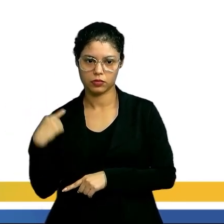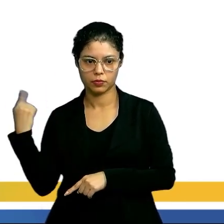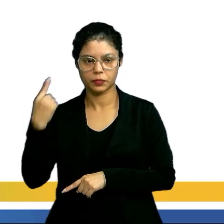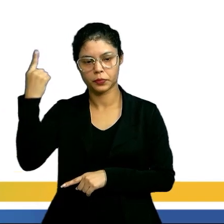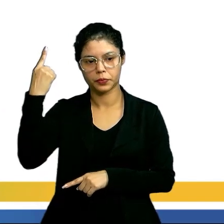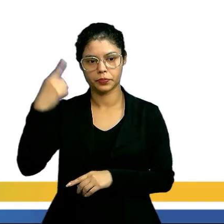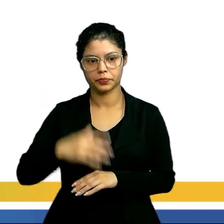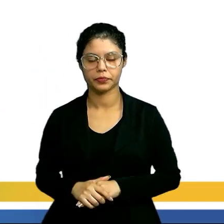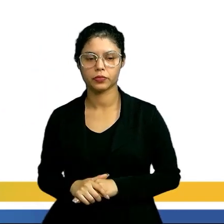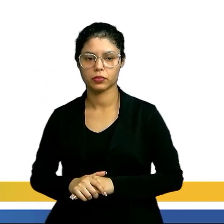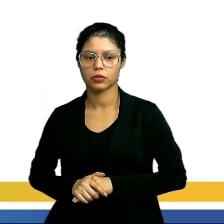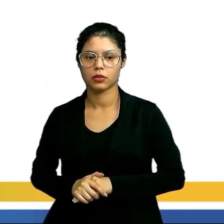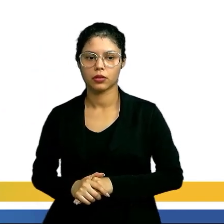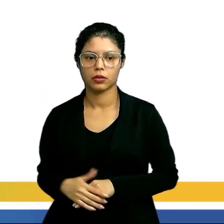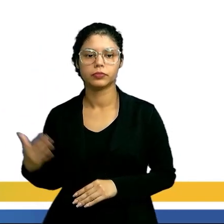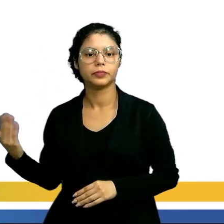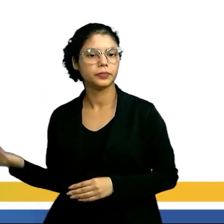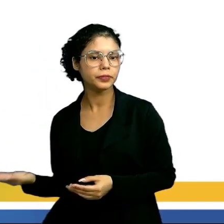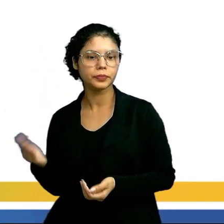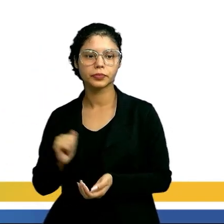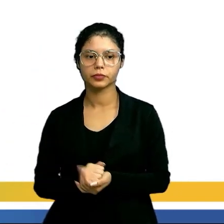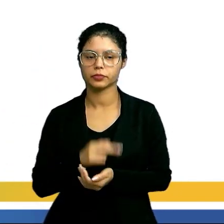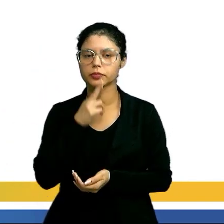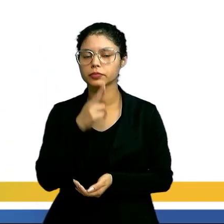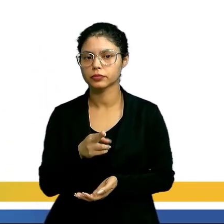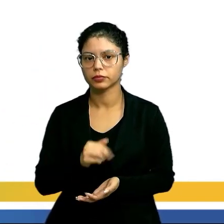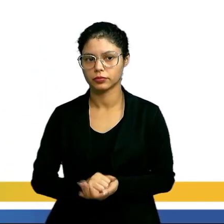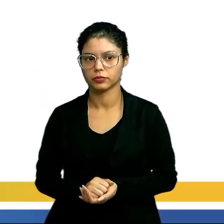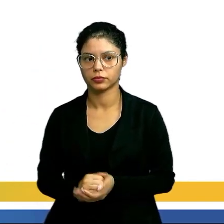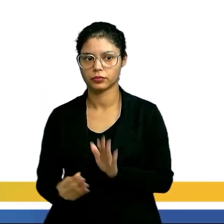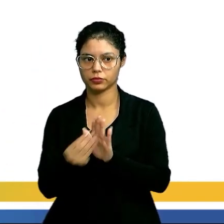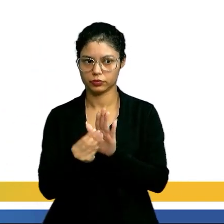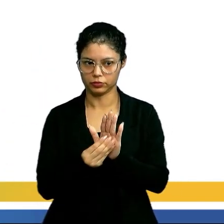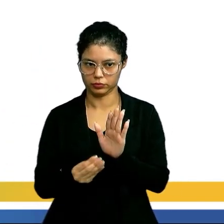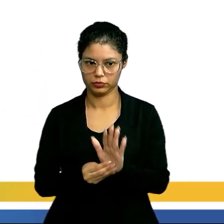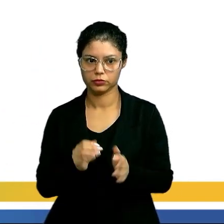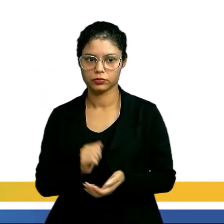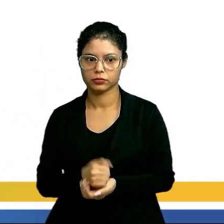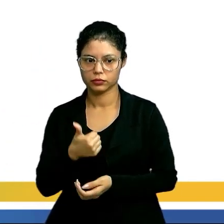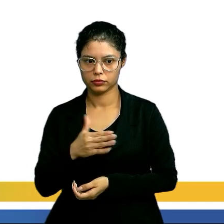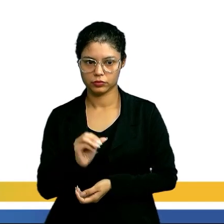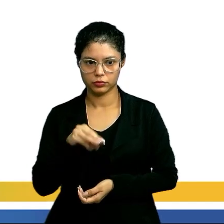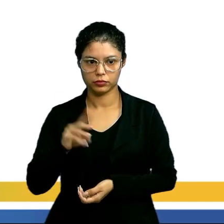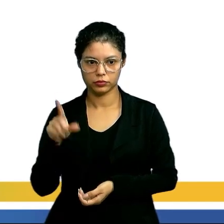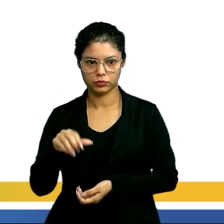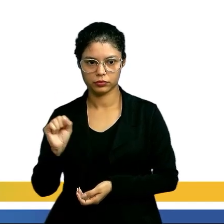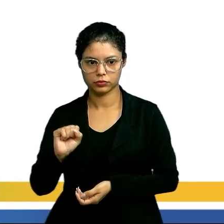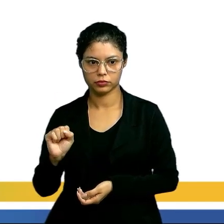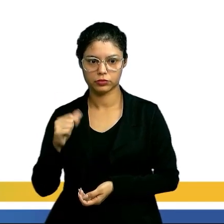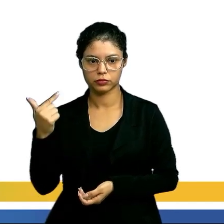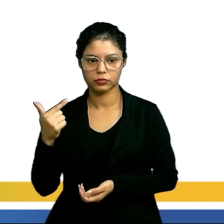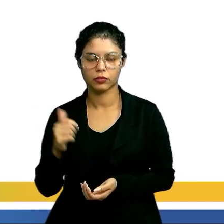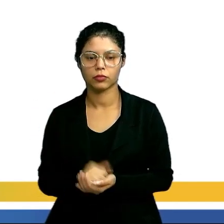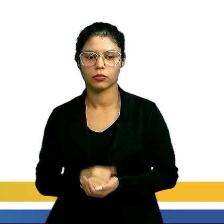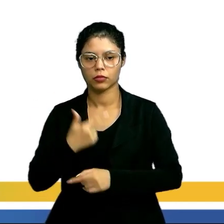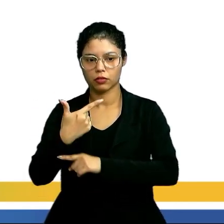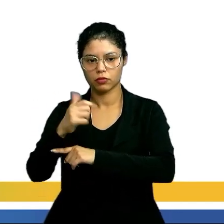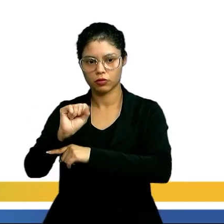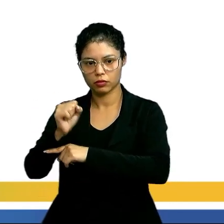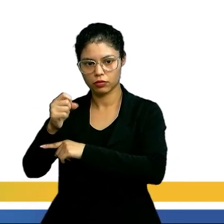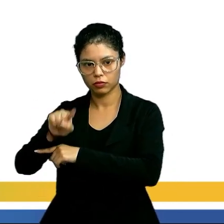esse aparelho ele está relacionado com uma energia elétrica. Então, essa energia elétrica, em algum momento, ela vai ser transformada em um outro tipo de energia.